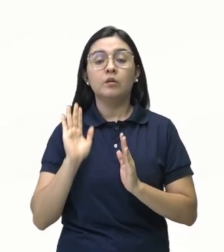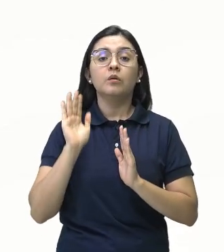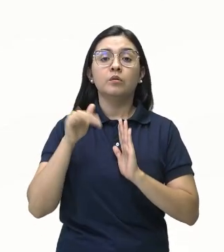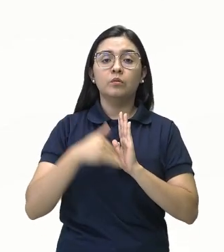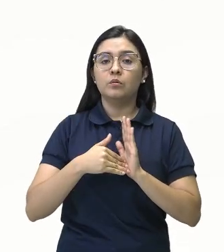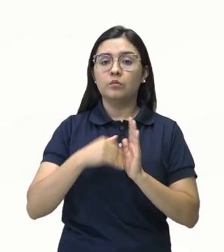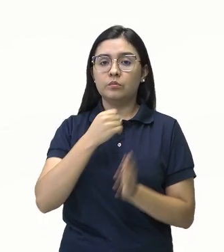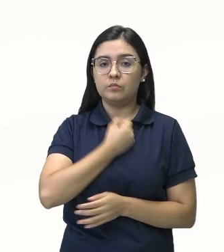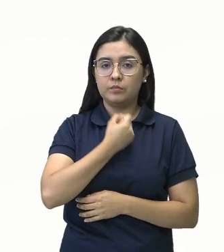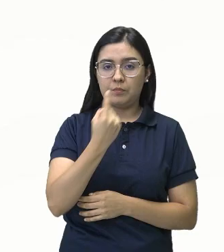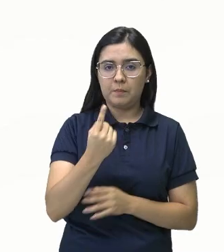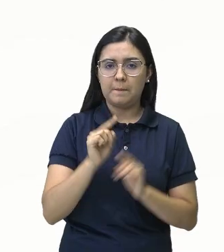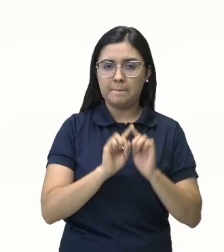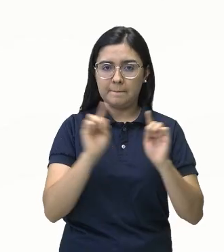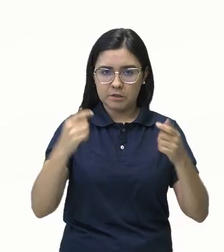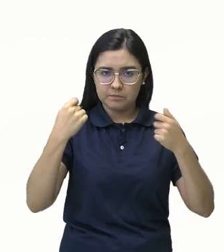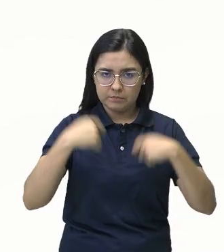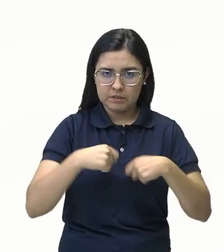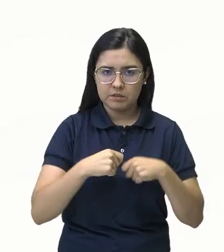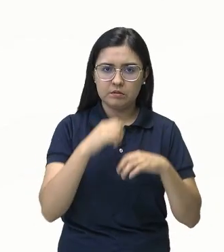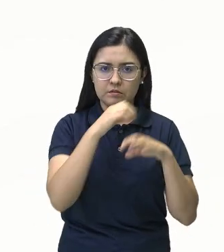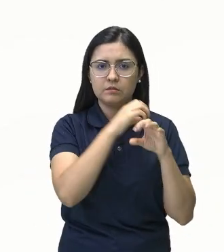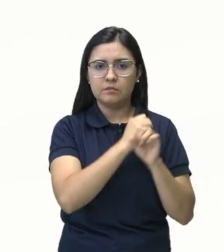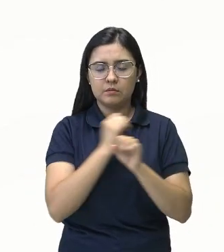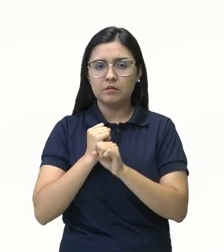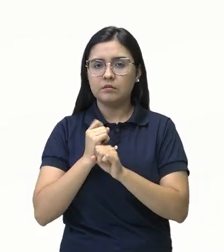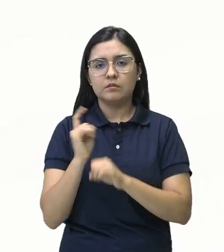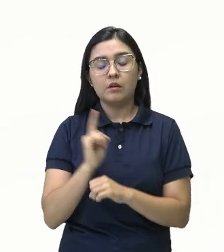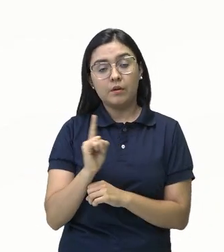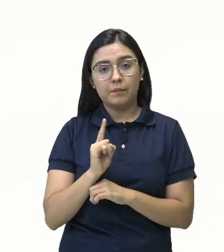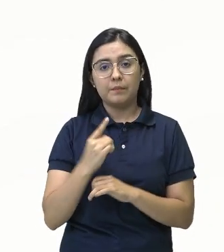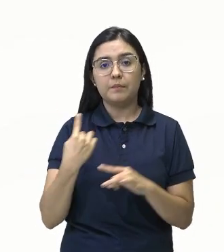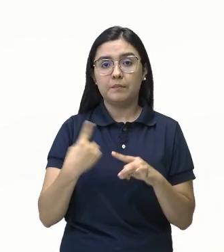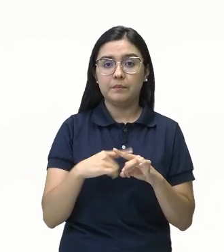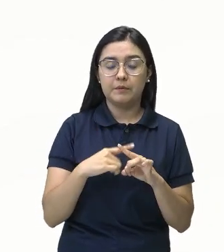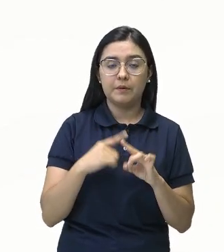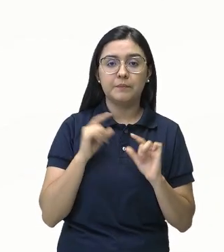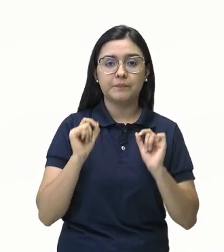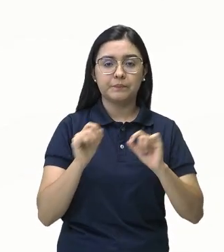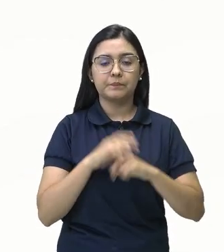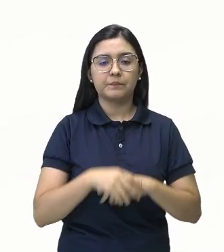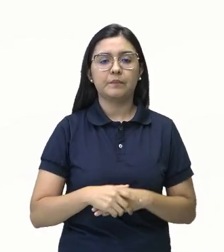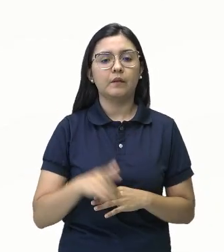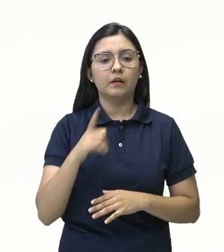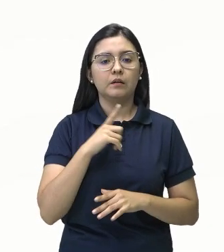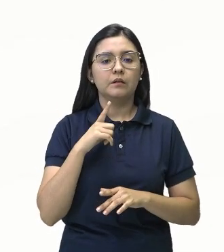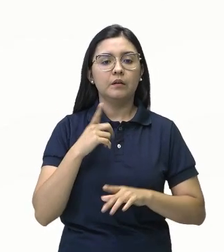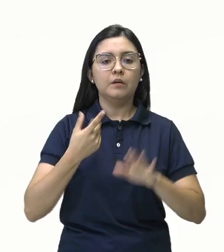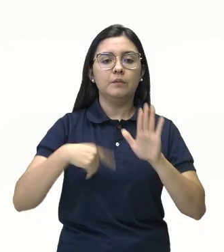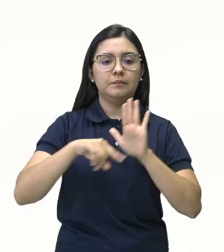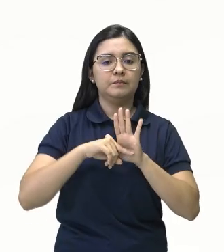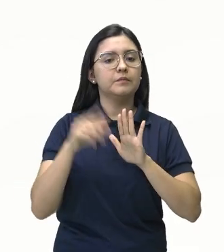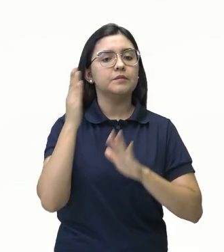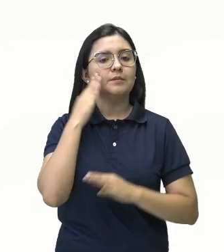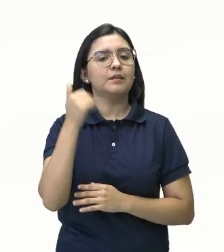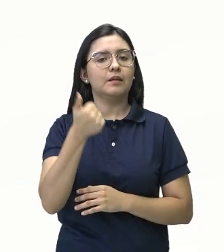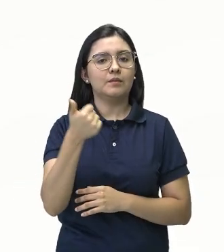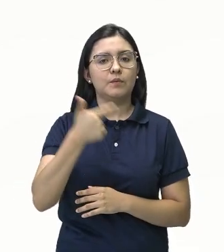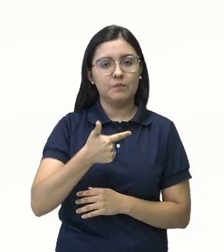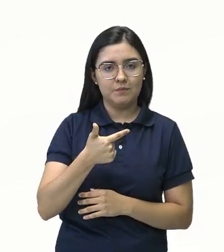1. Mas eu preciso fazer tudo isso? Não, porque como a minha subtração aqui eu sei que dá